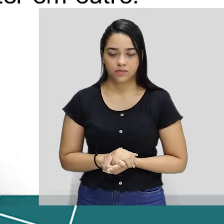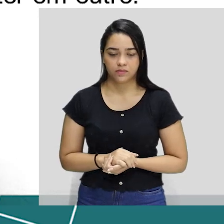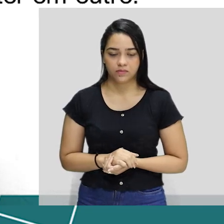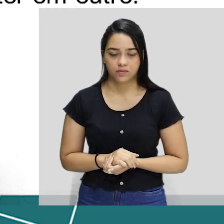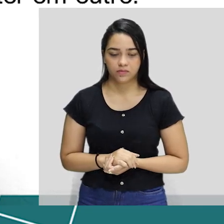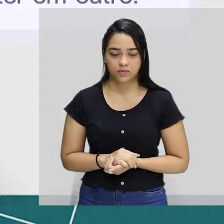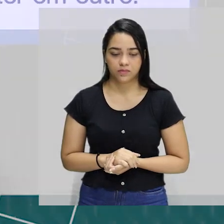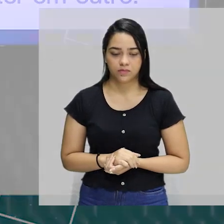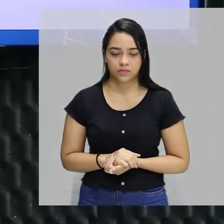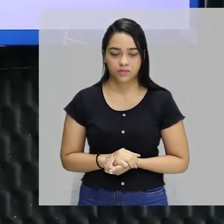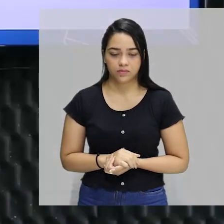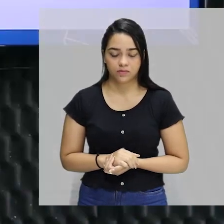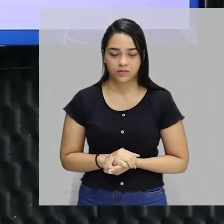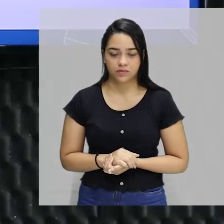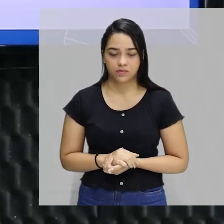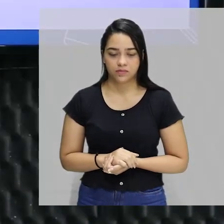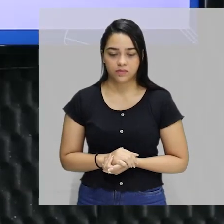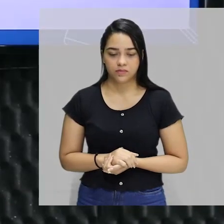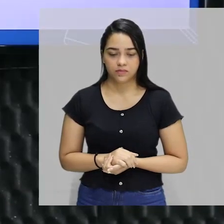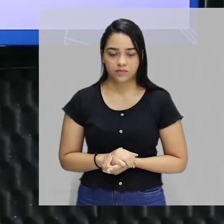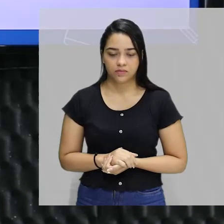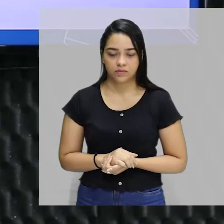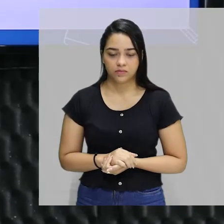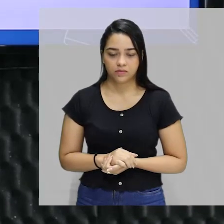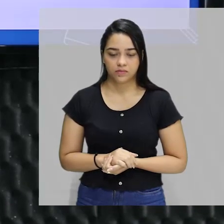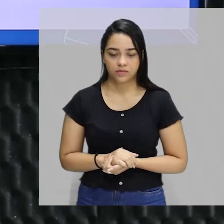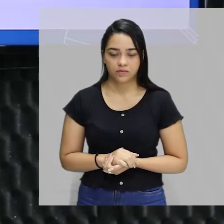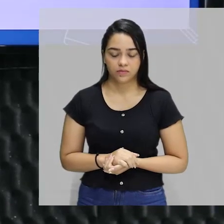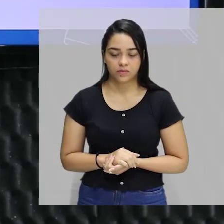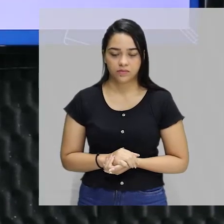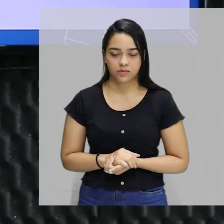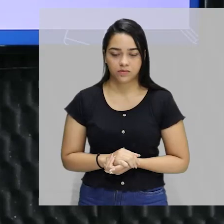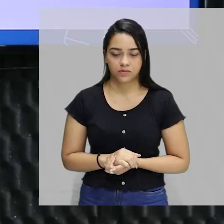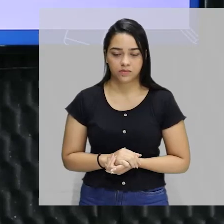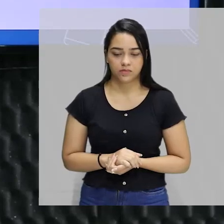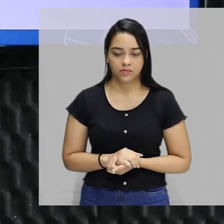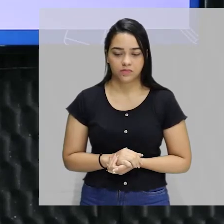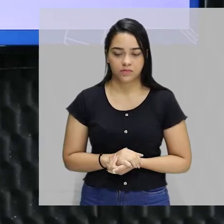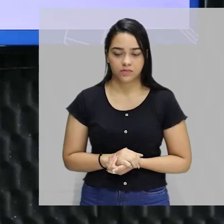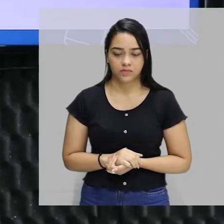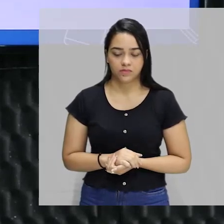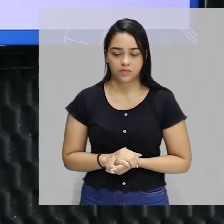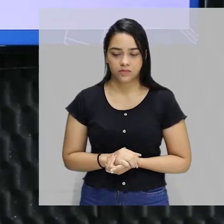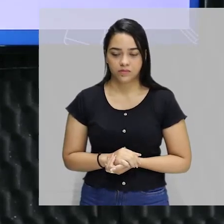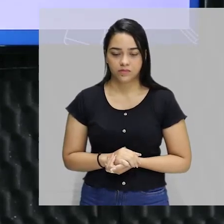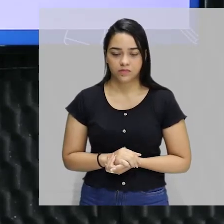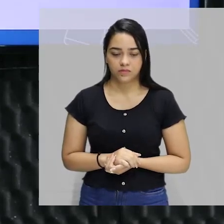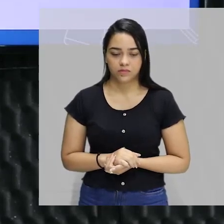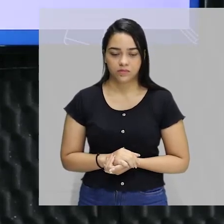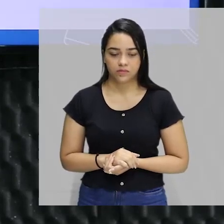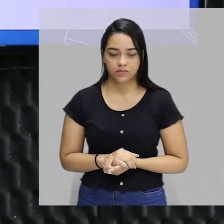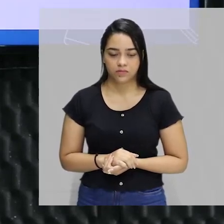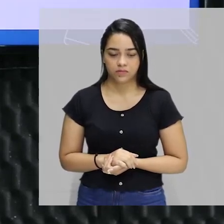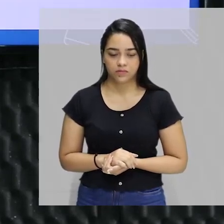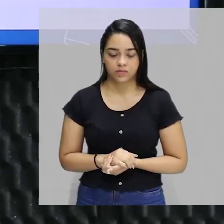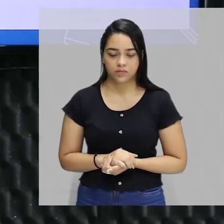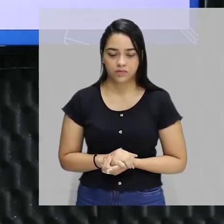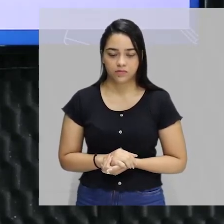da língua, na escolha e polidez das palavras, no tom de voz, etc. Graças